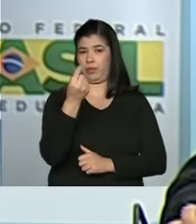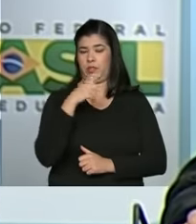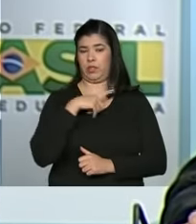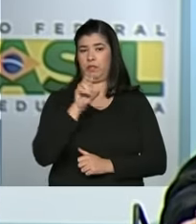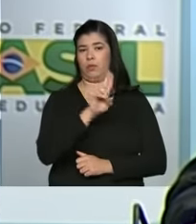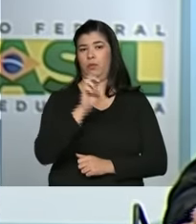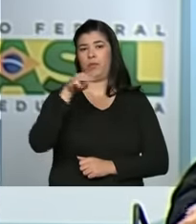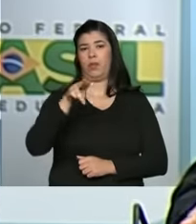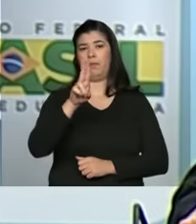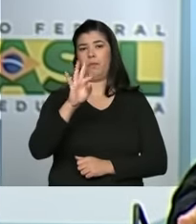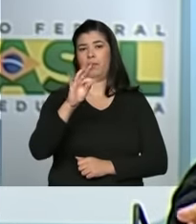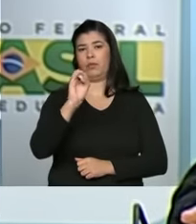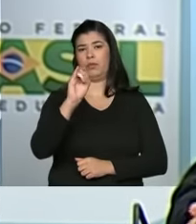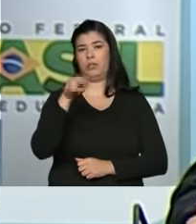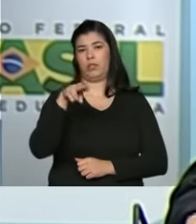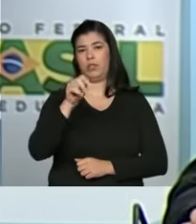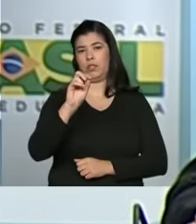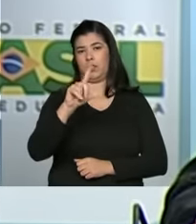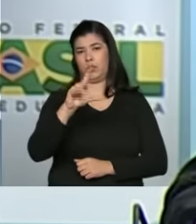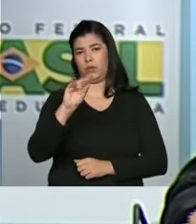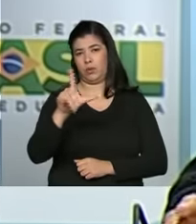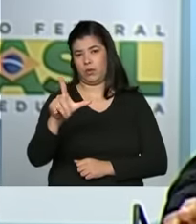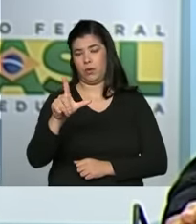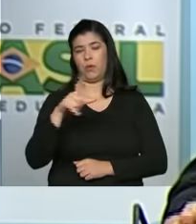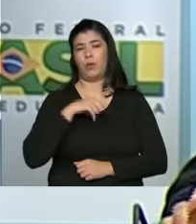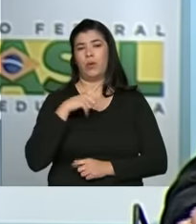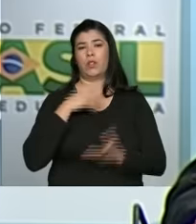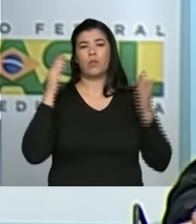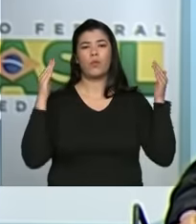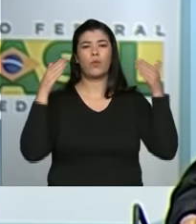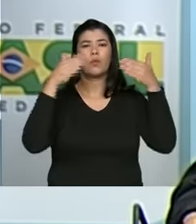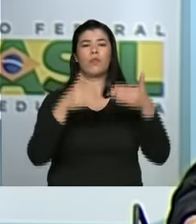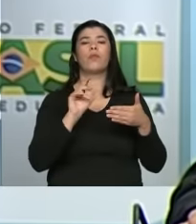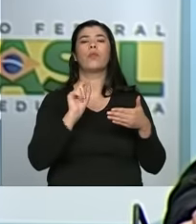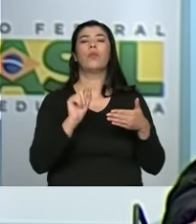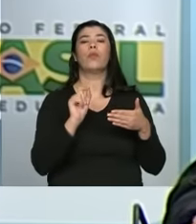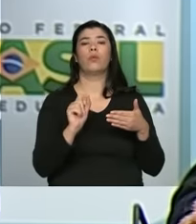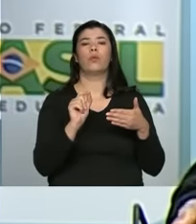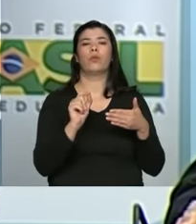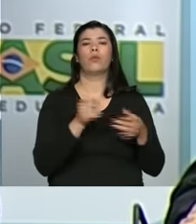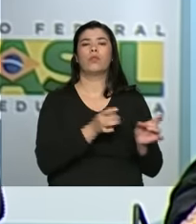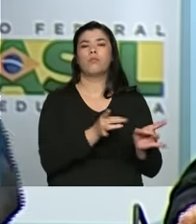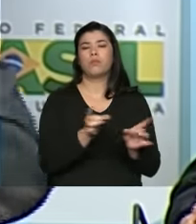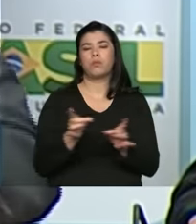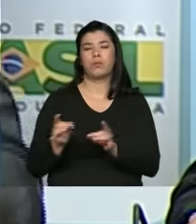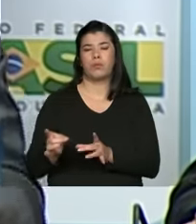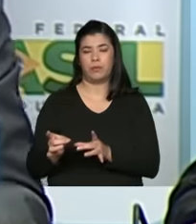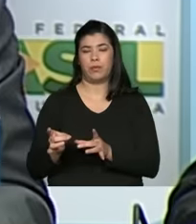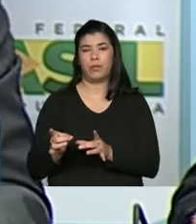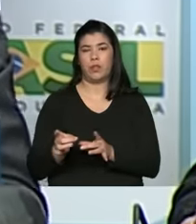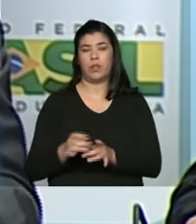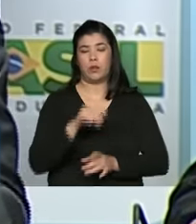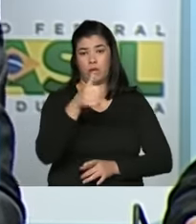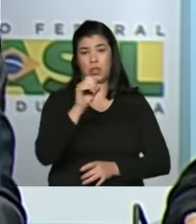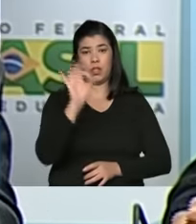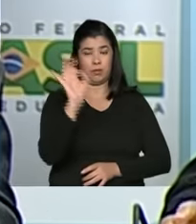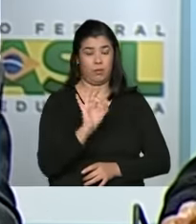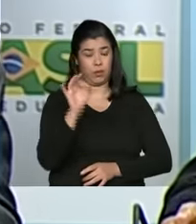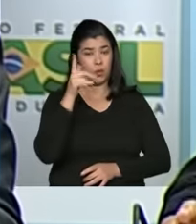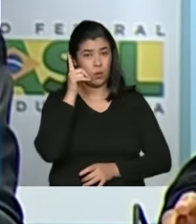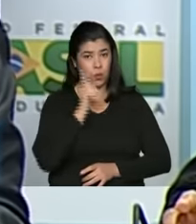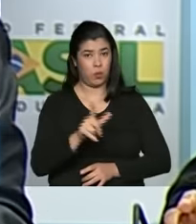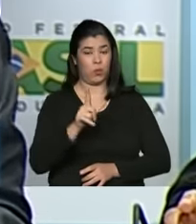multinacionais mas que concentram o mercado então esses 10% Na verdade tem o grande volume do